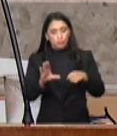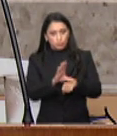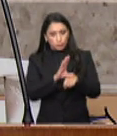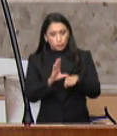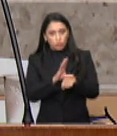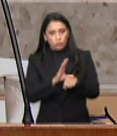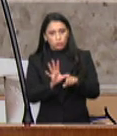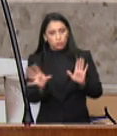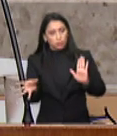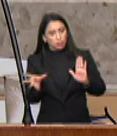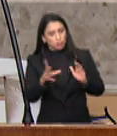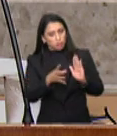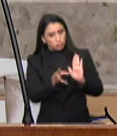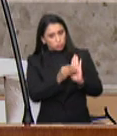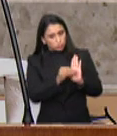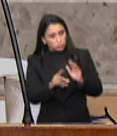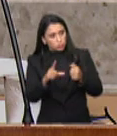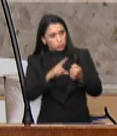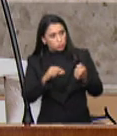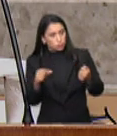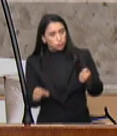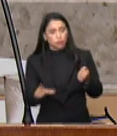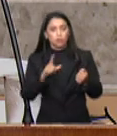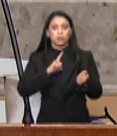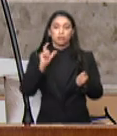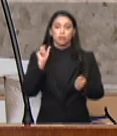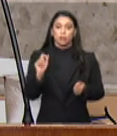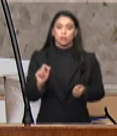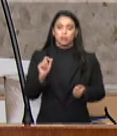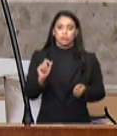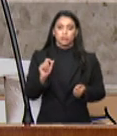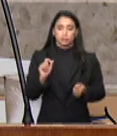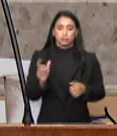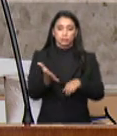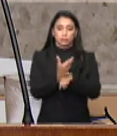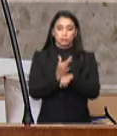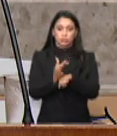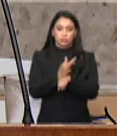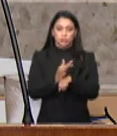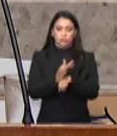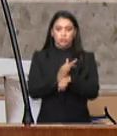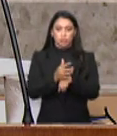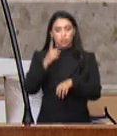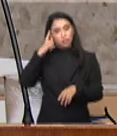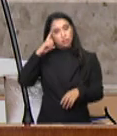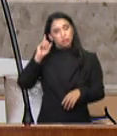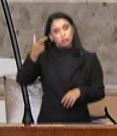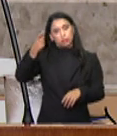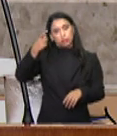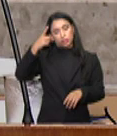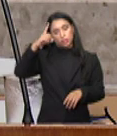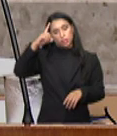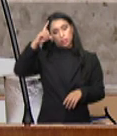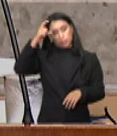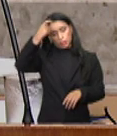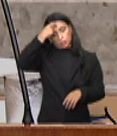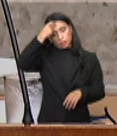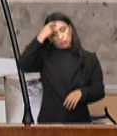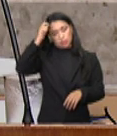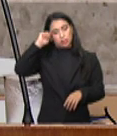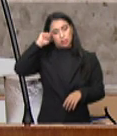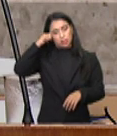esse dispositivo, pelo qual instituído o feriado do Dia da Consciência Negra, e dos